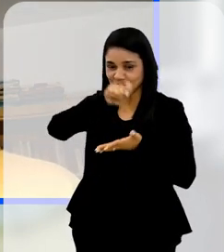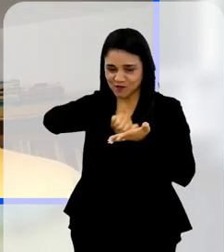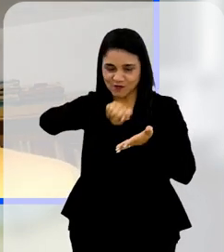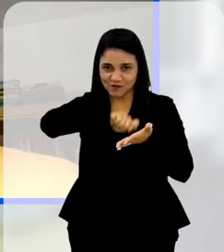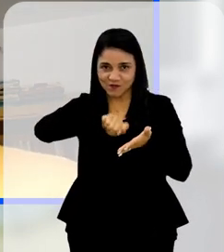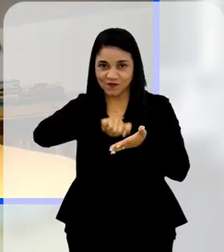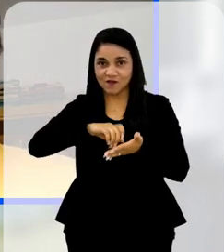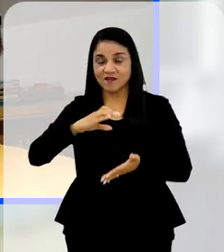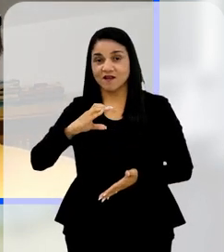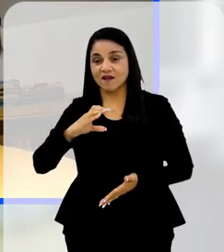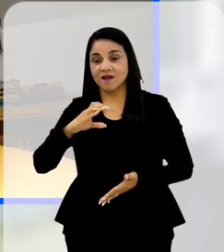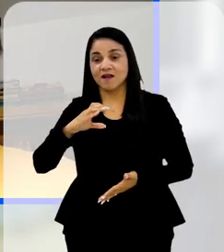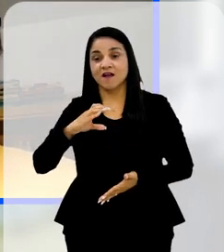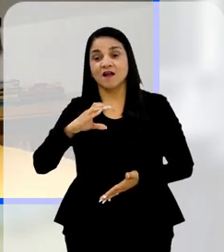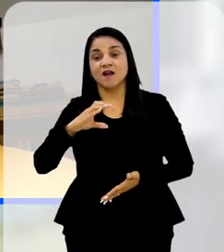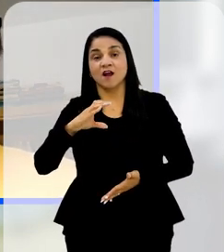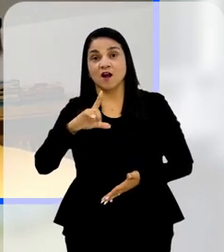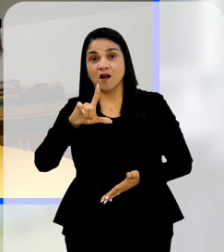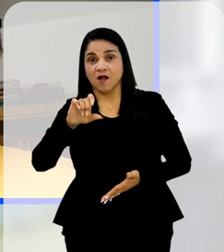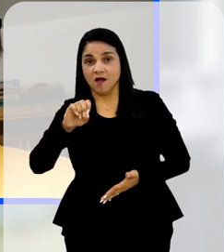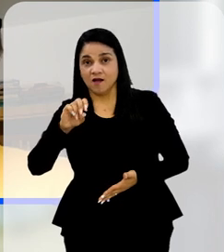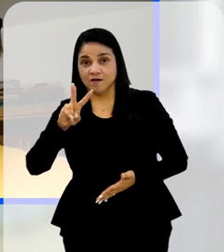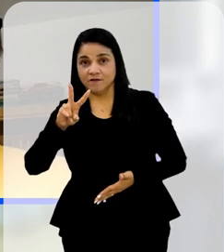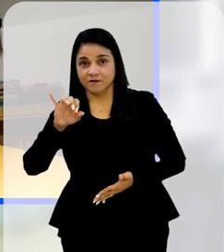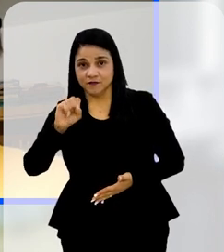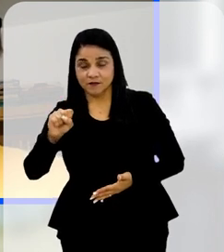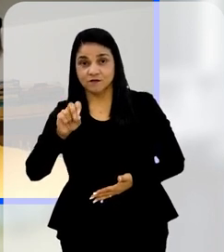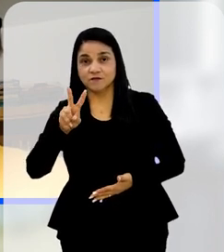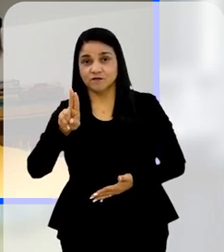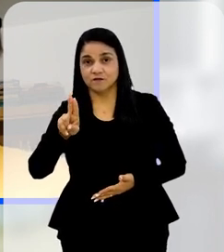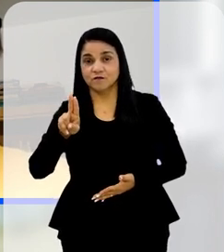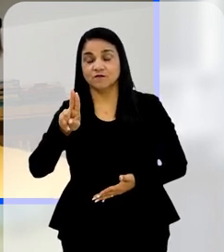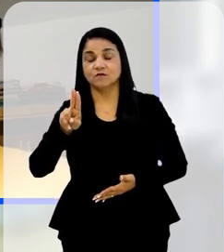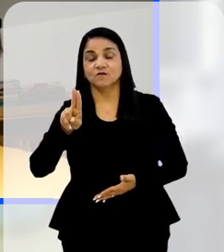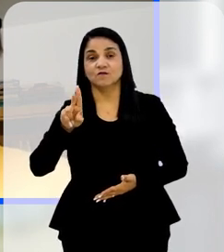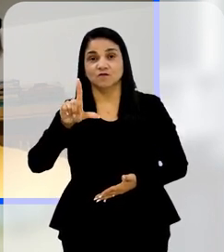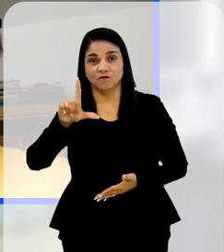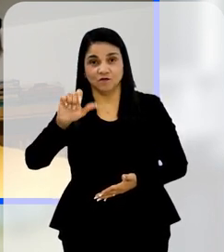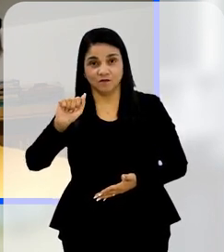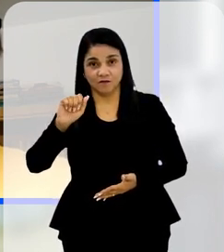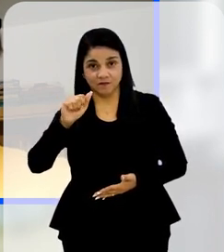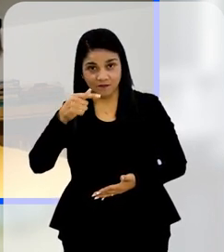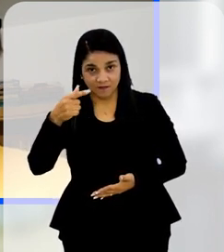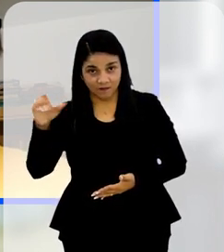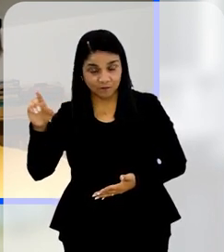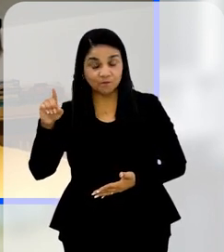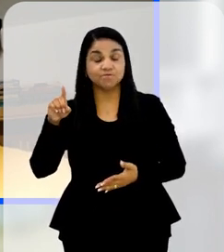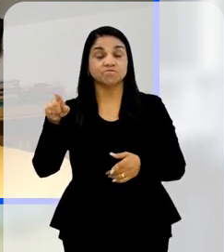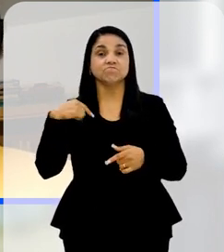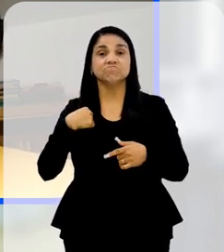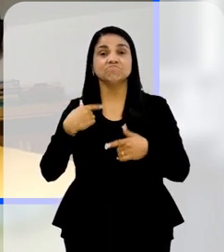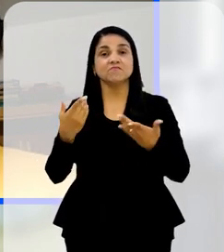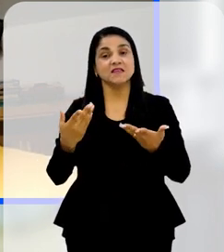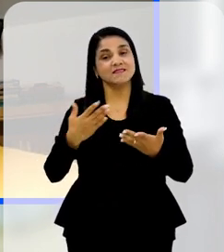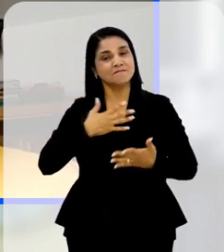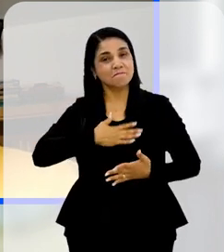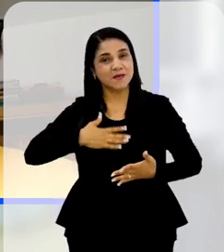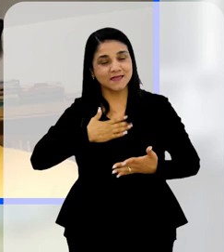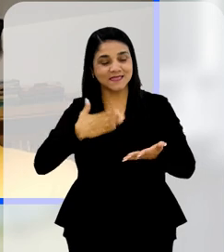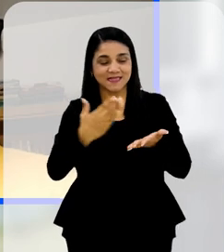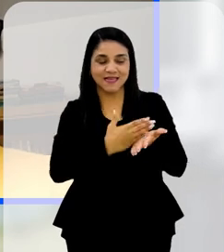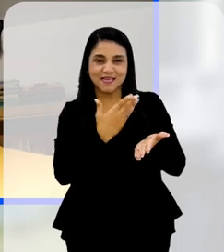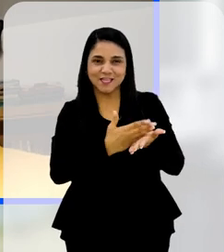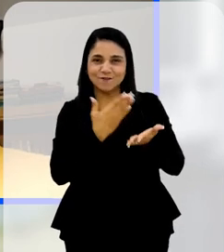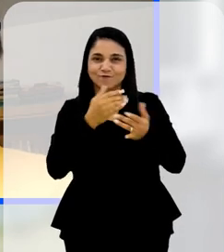esse livro que você está nos dando o prazer de divulgar aqui pela Alerj. Muito obrigado. E é isso,